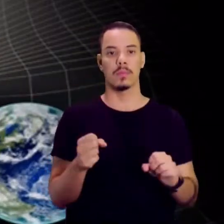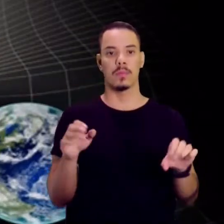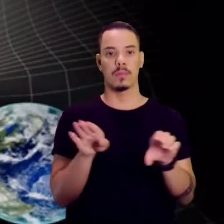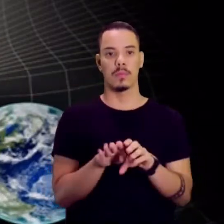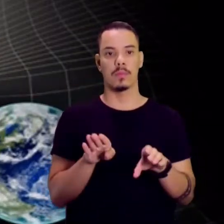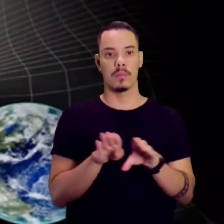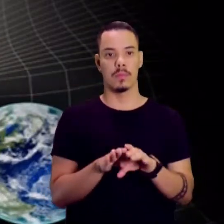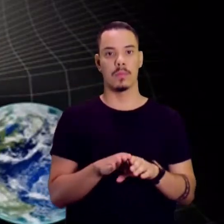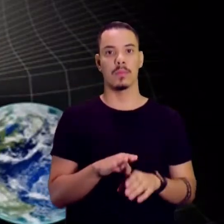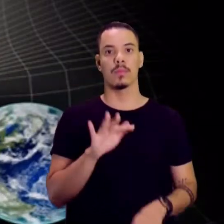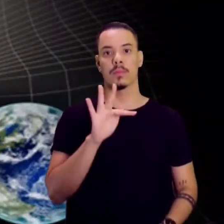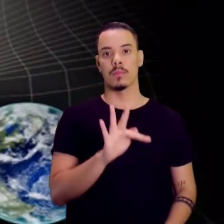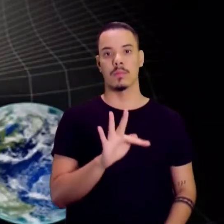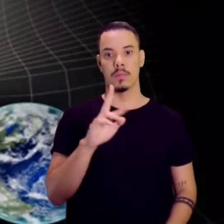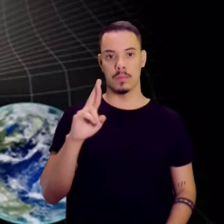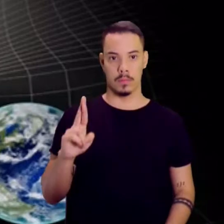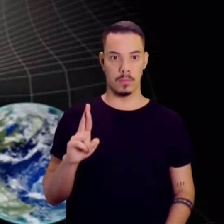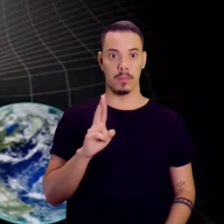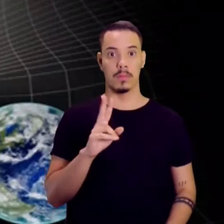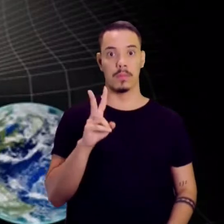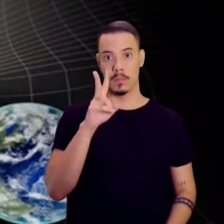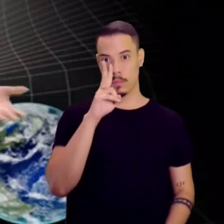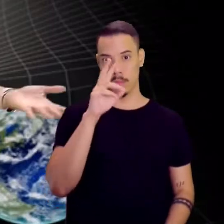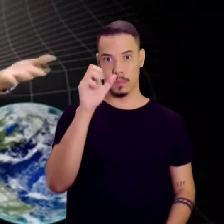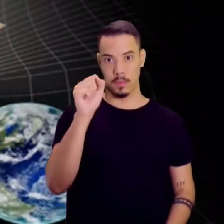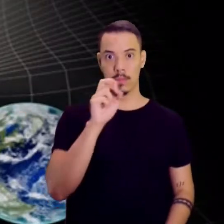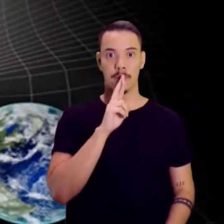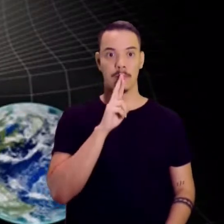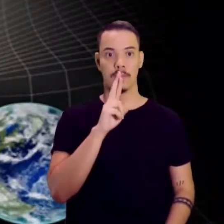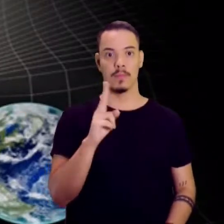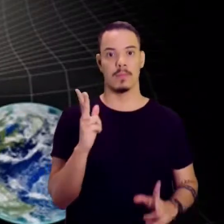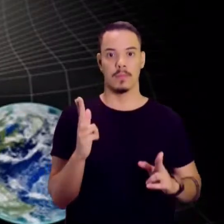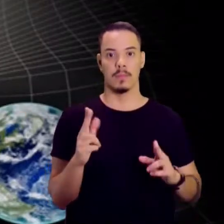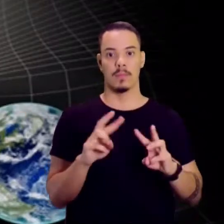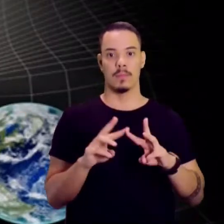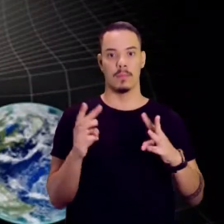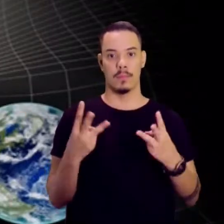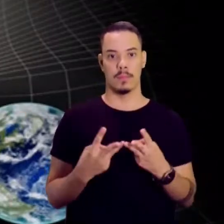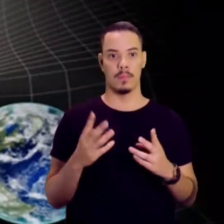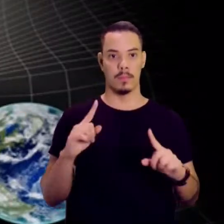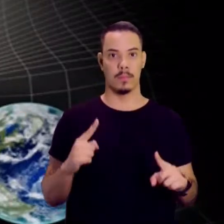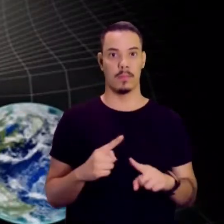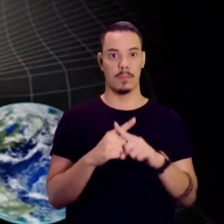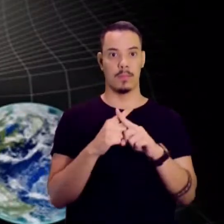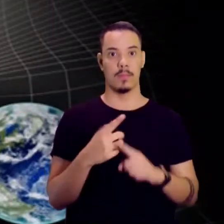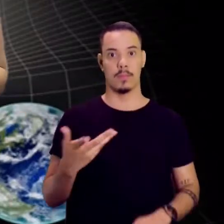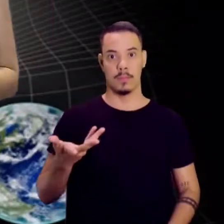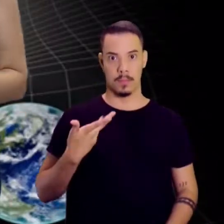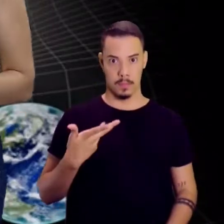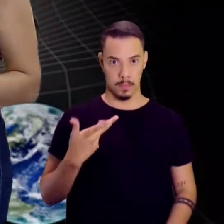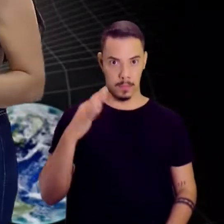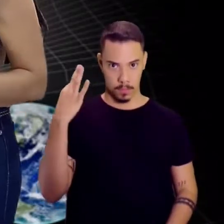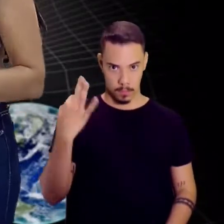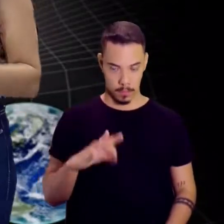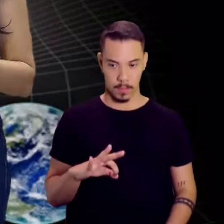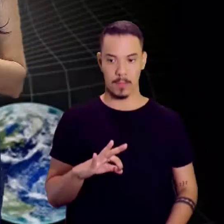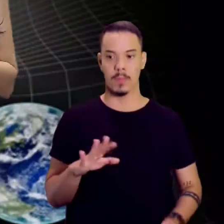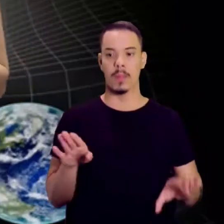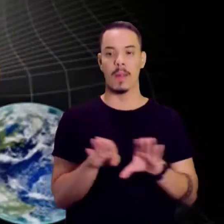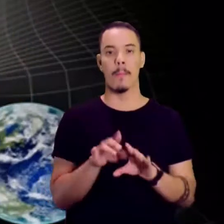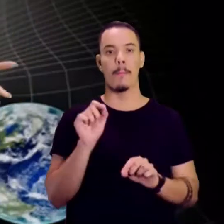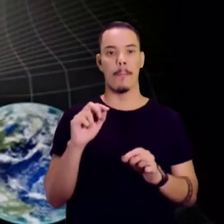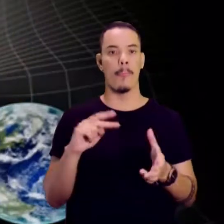onde FR, que é a força resultante, é igual massa vezes aceleração. Não esqueça que é a força resultante, né, Deise? Isso, aquilo